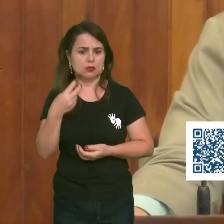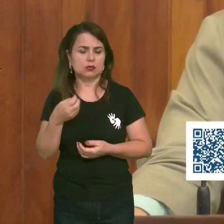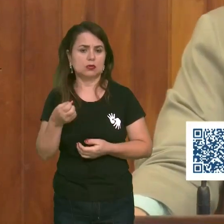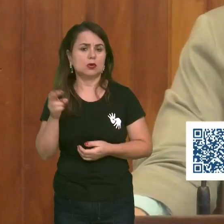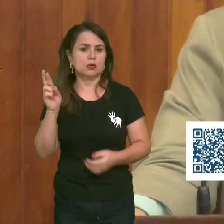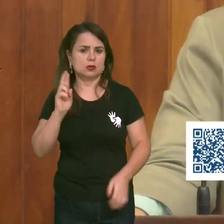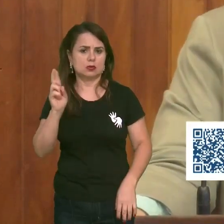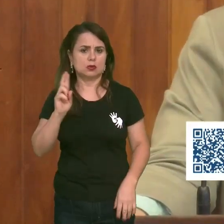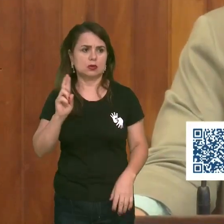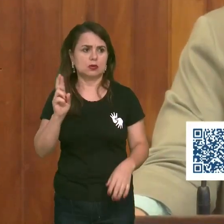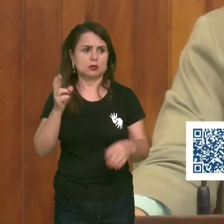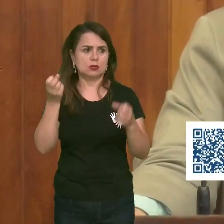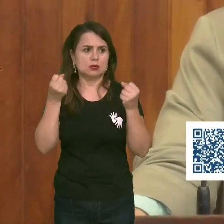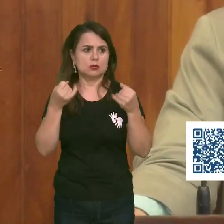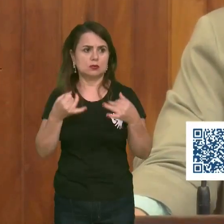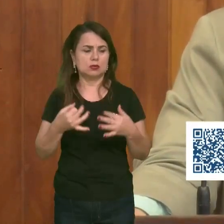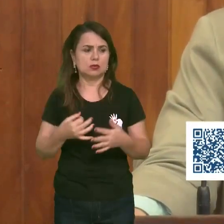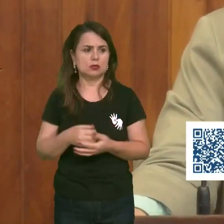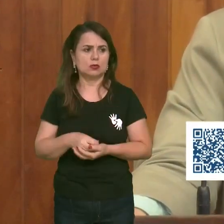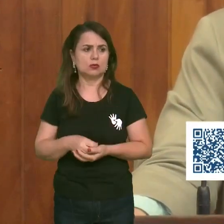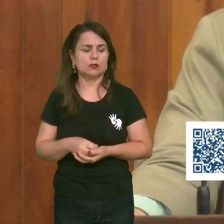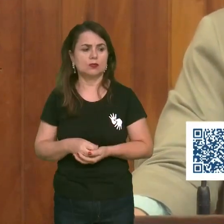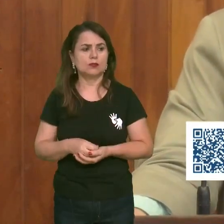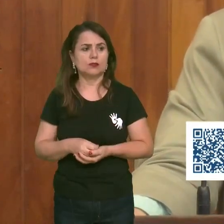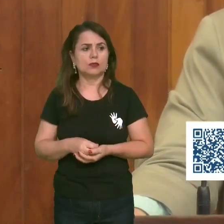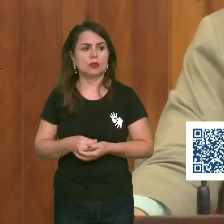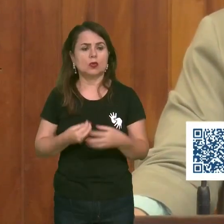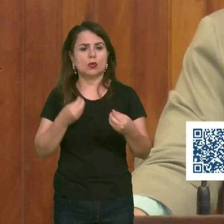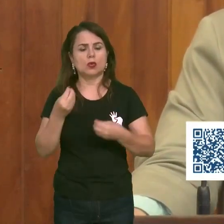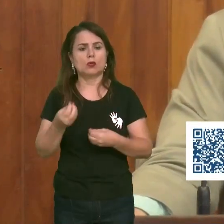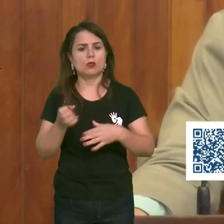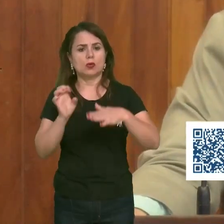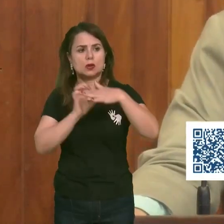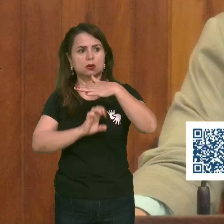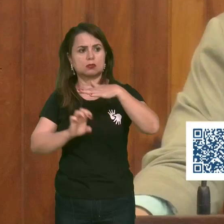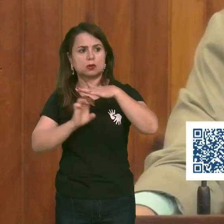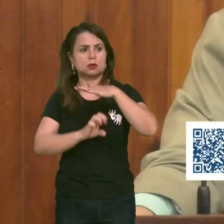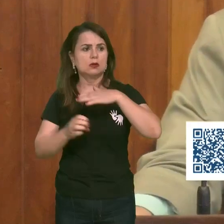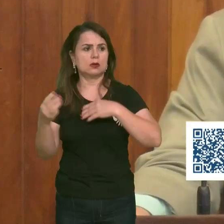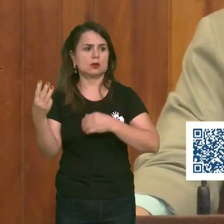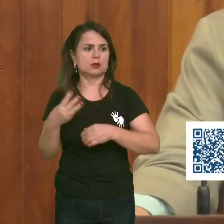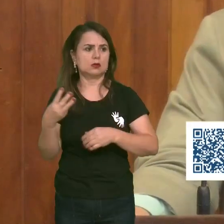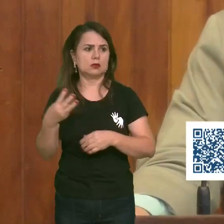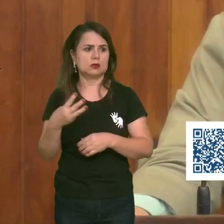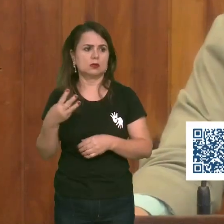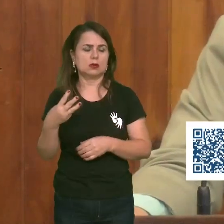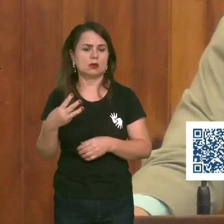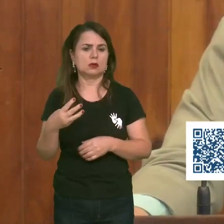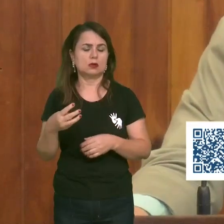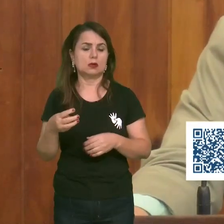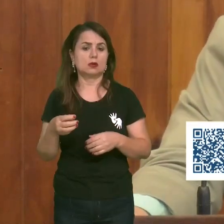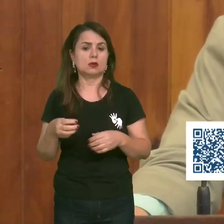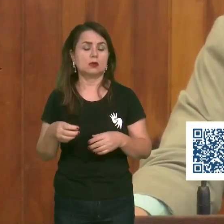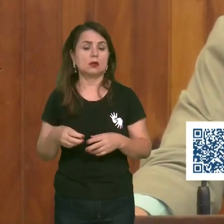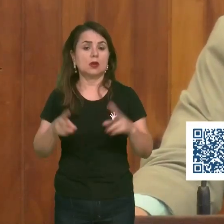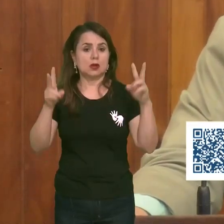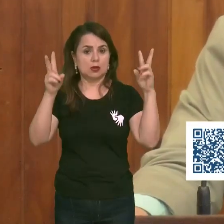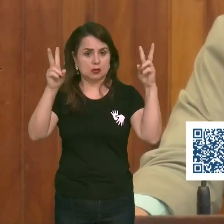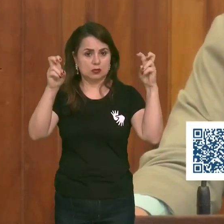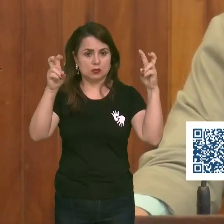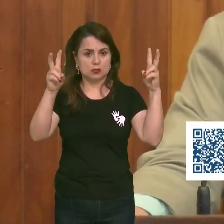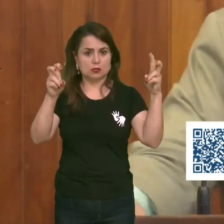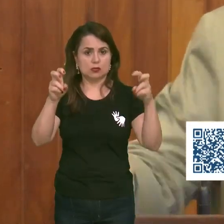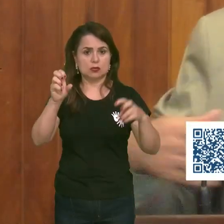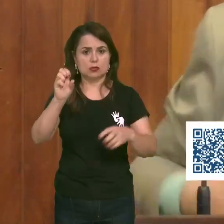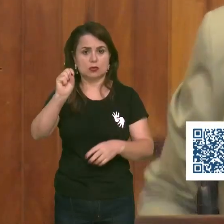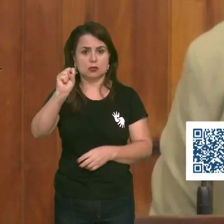se tratava suas transformações na questão da terceirização do SAMU eu coloquei aqui a nossa preocupação